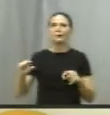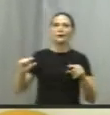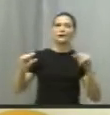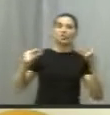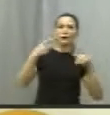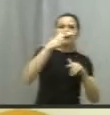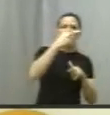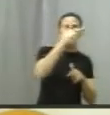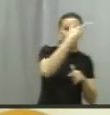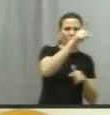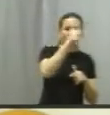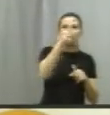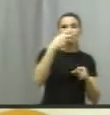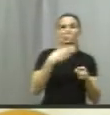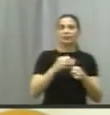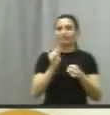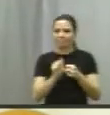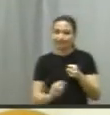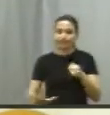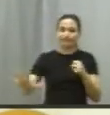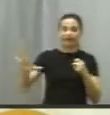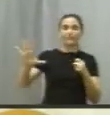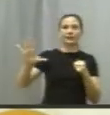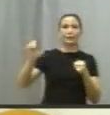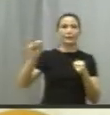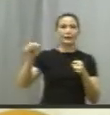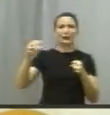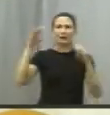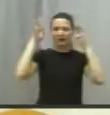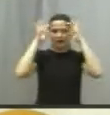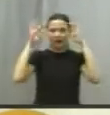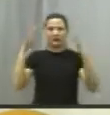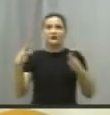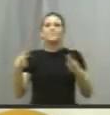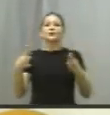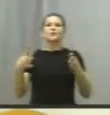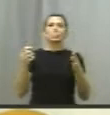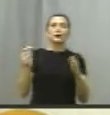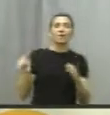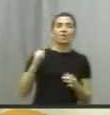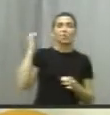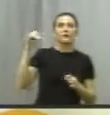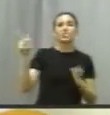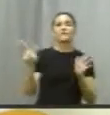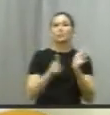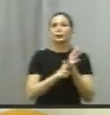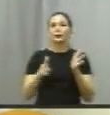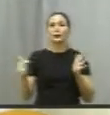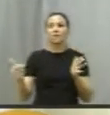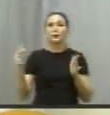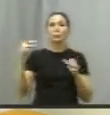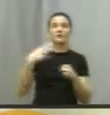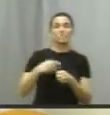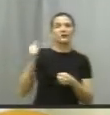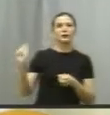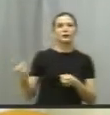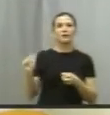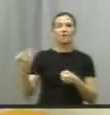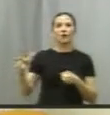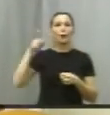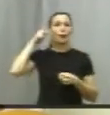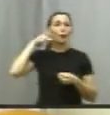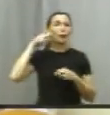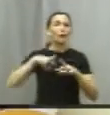das regiões é literalmente desconsiderar a importância e o papel de nossa cidade conseguir ter uma